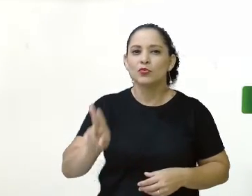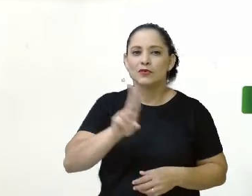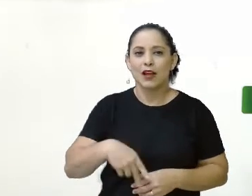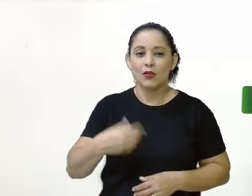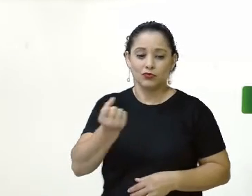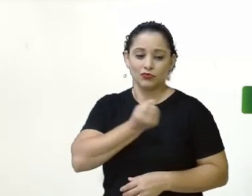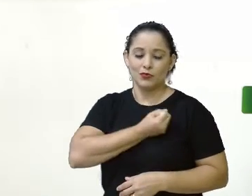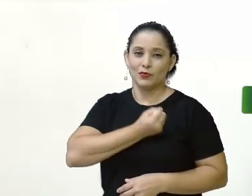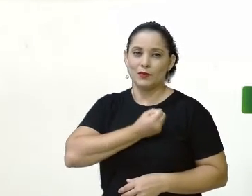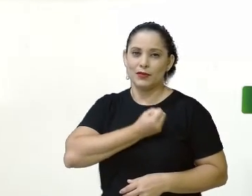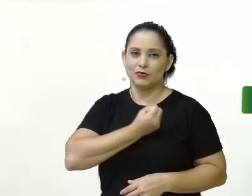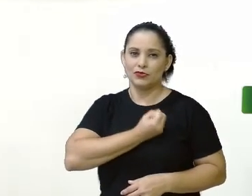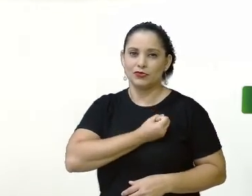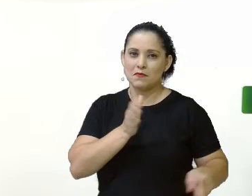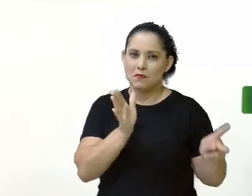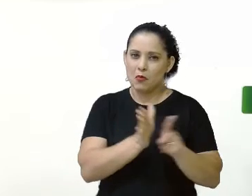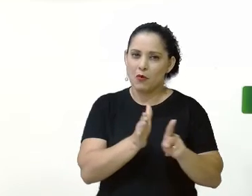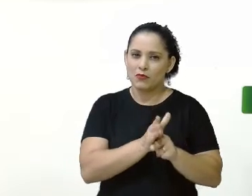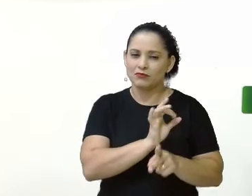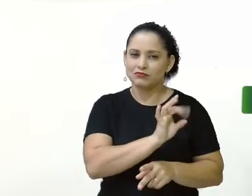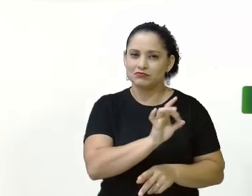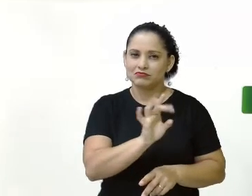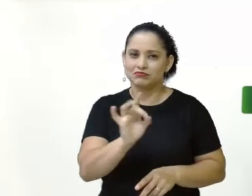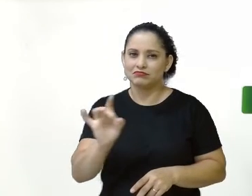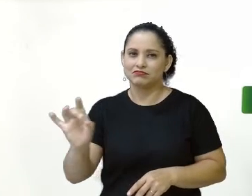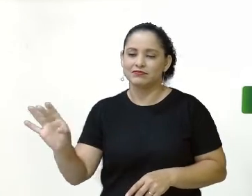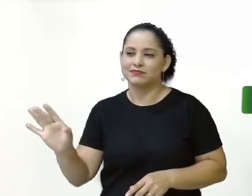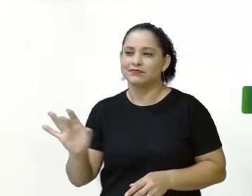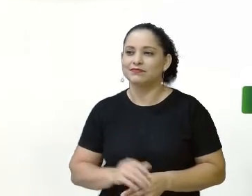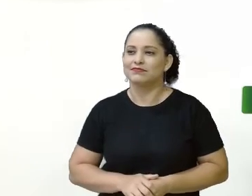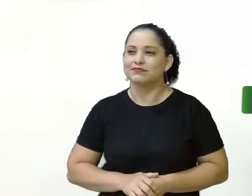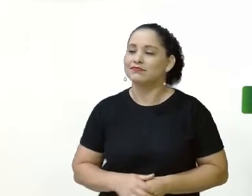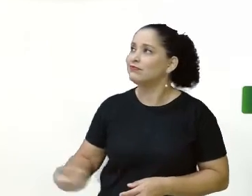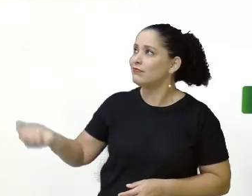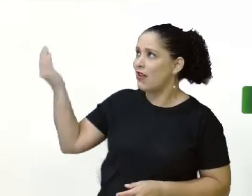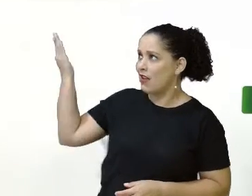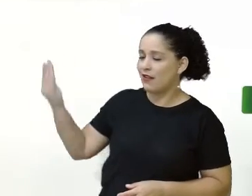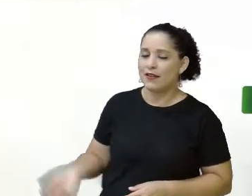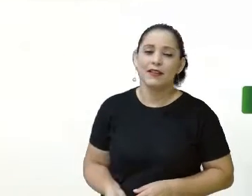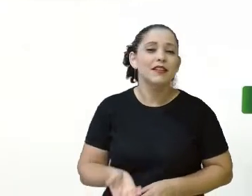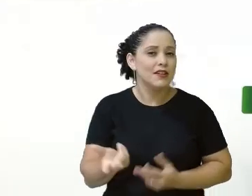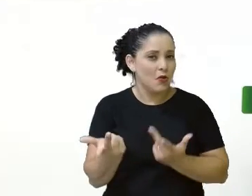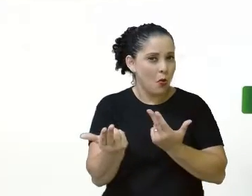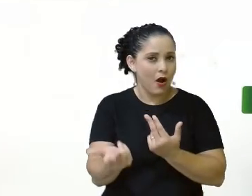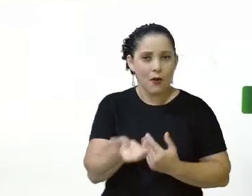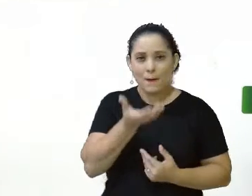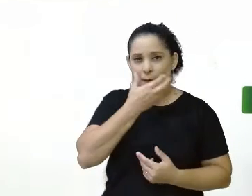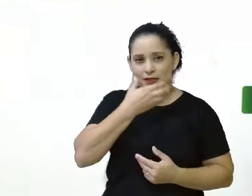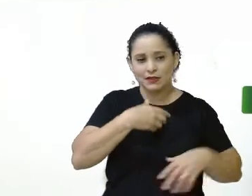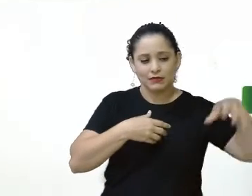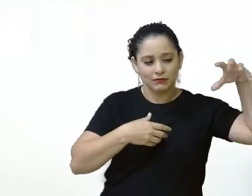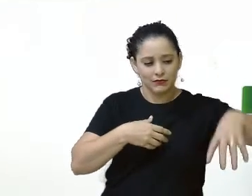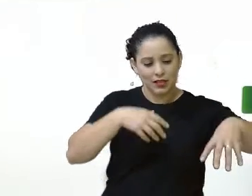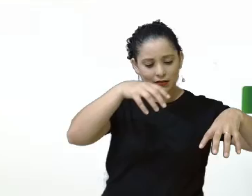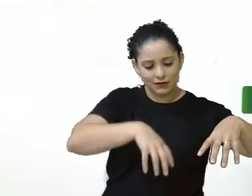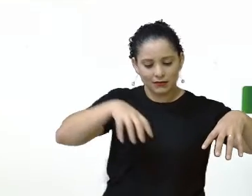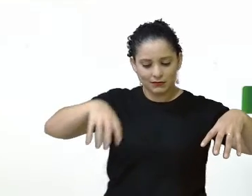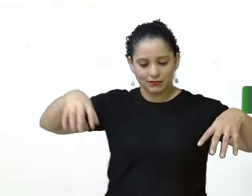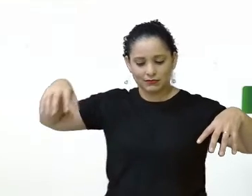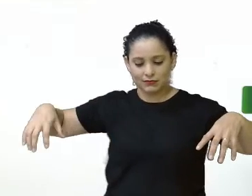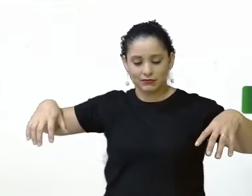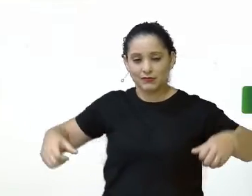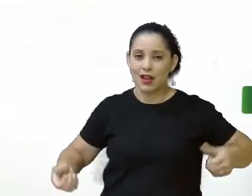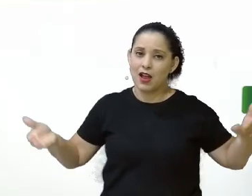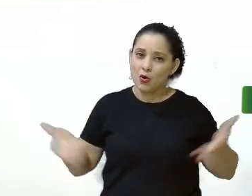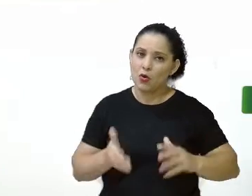números específicos. Eu não mostrei as maçãs aqui, é a mesma coisa, só que eu coloquei os números